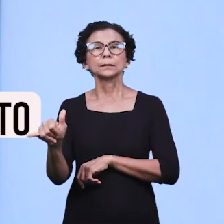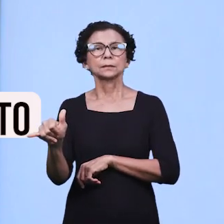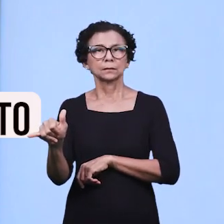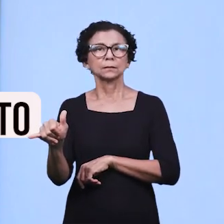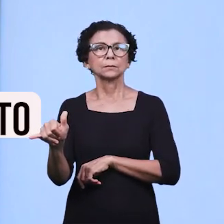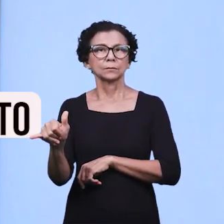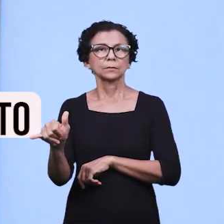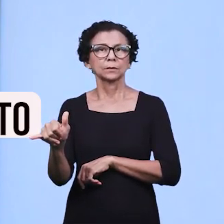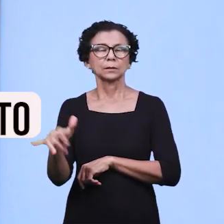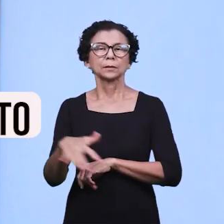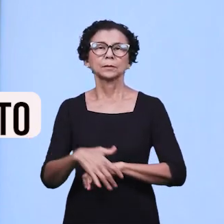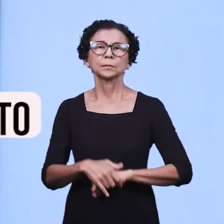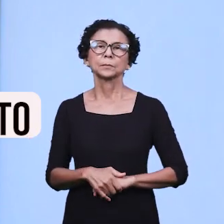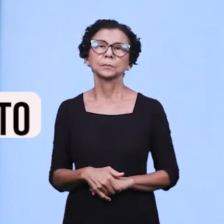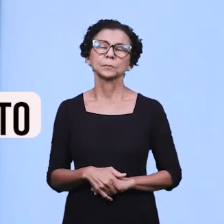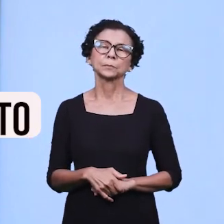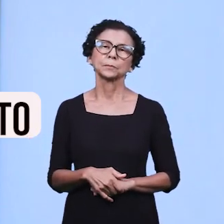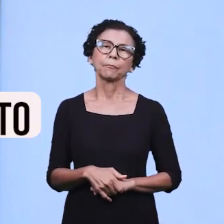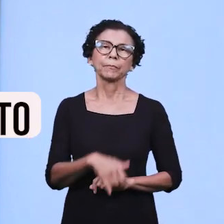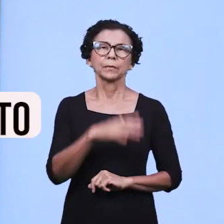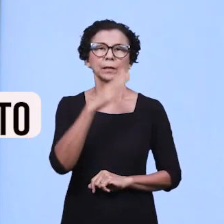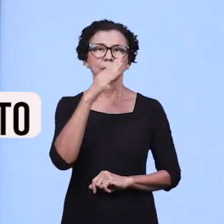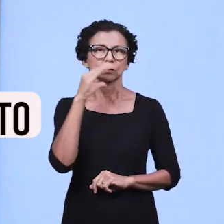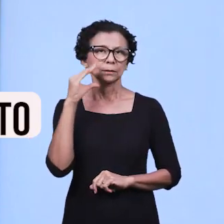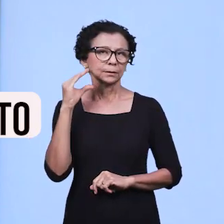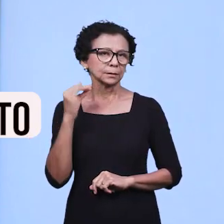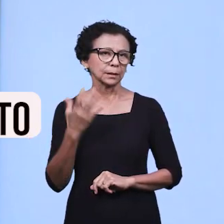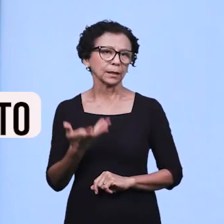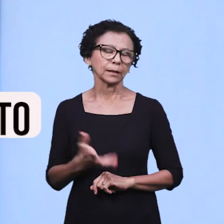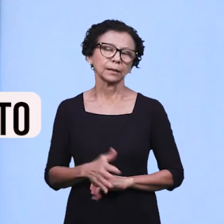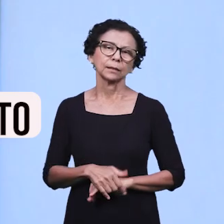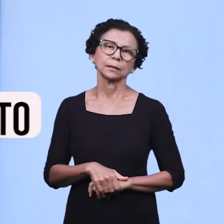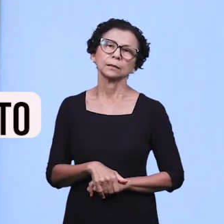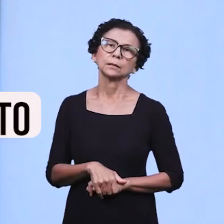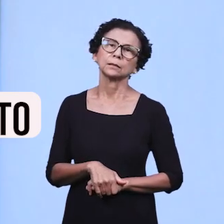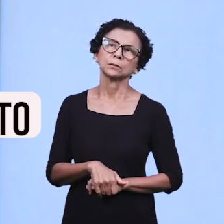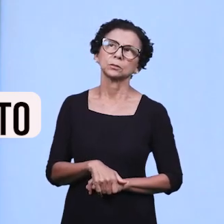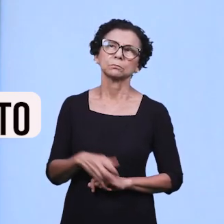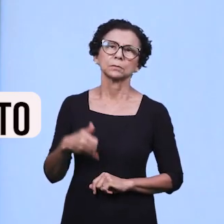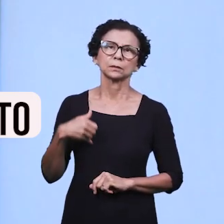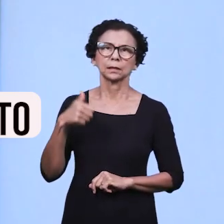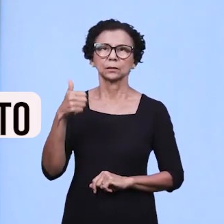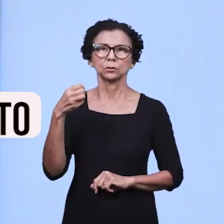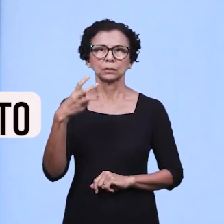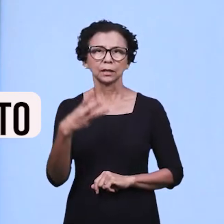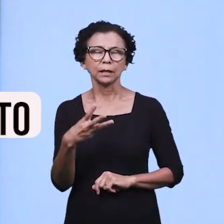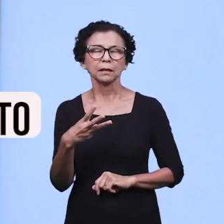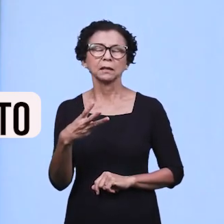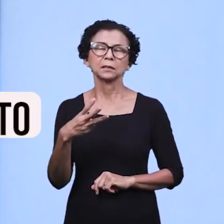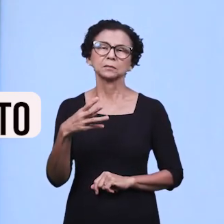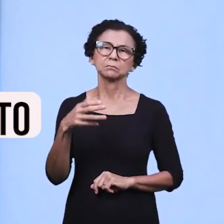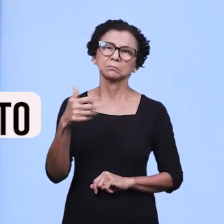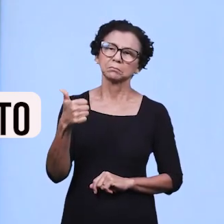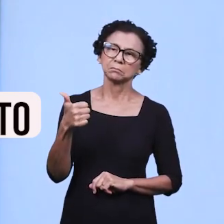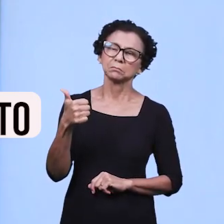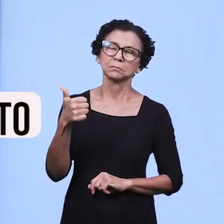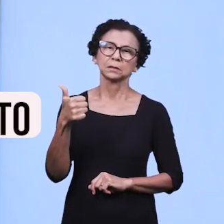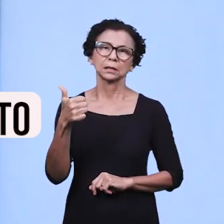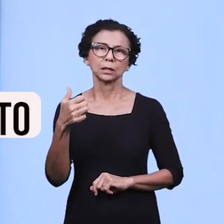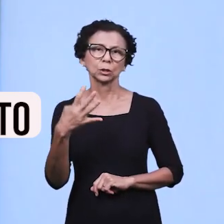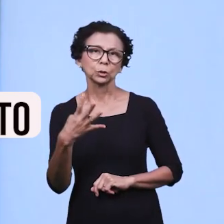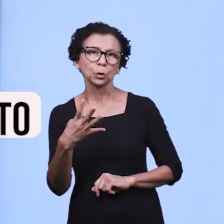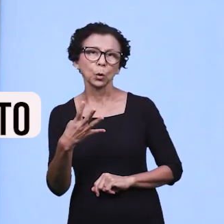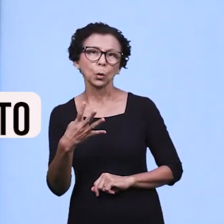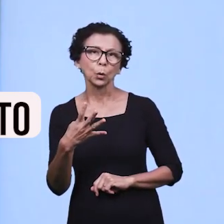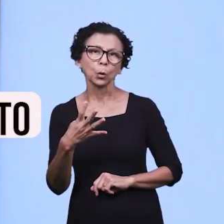lido com adolescentes, já com uns 13, 14 anos, e os estudantes do ensino médio, às